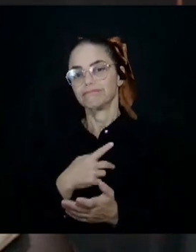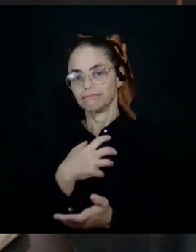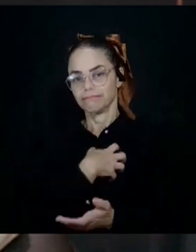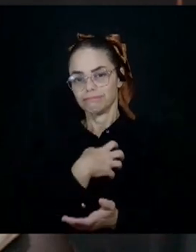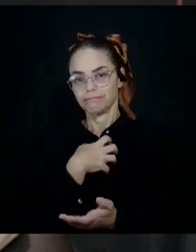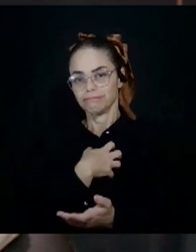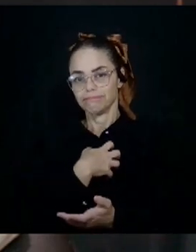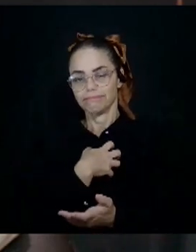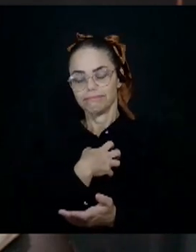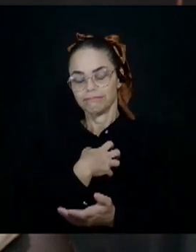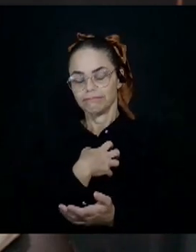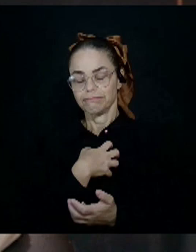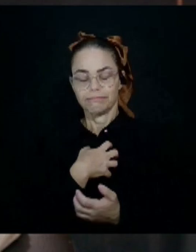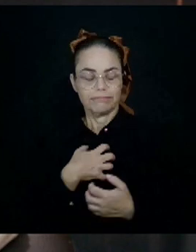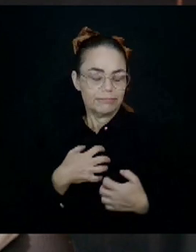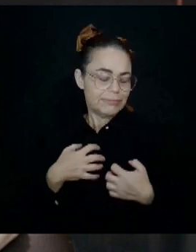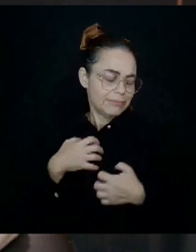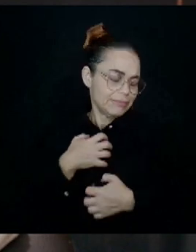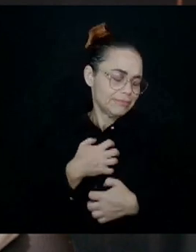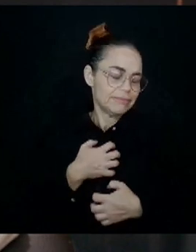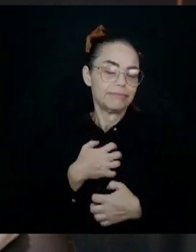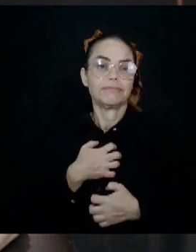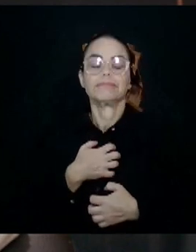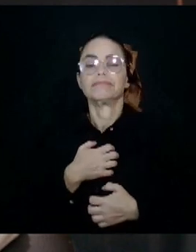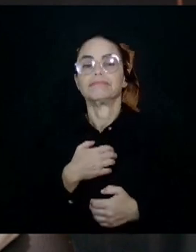É um processo difícil para ela mesma